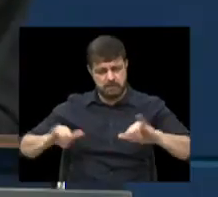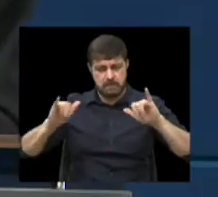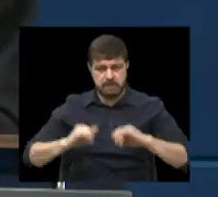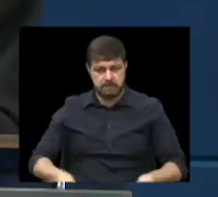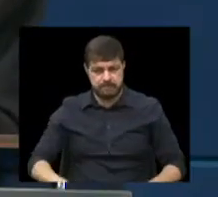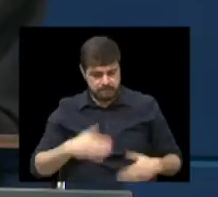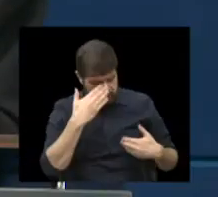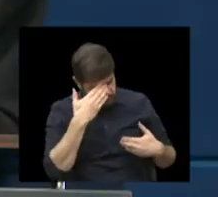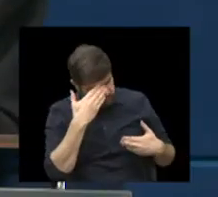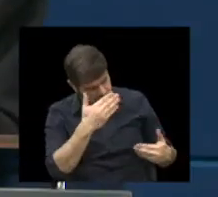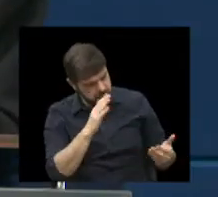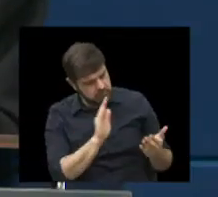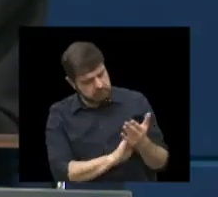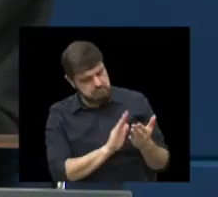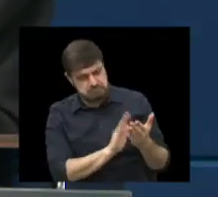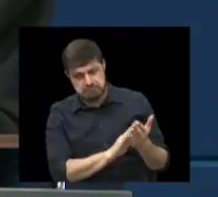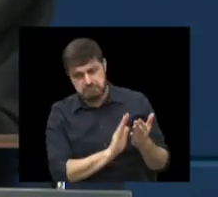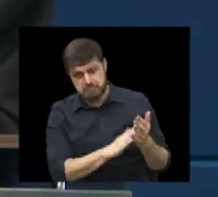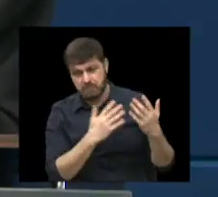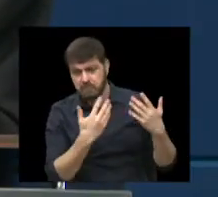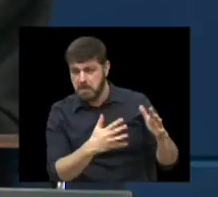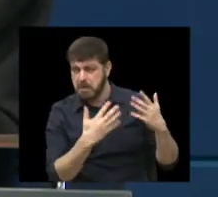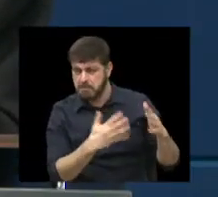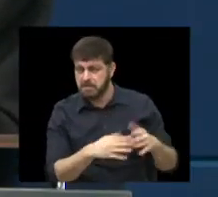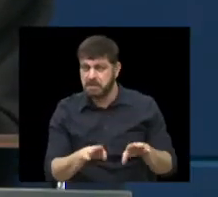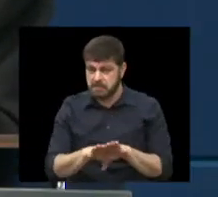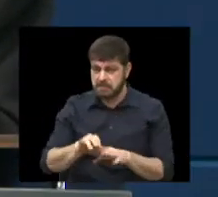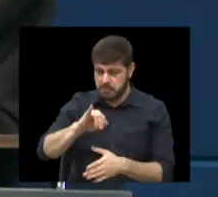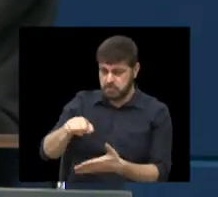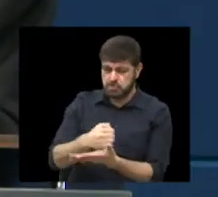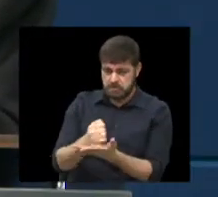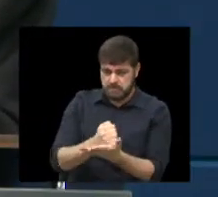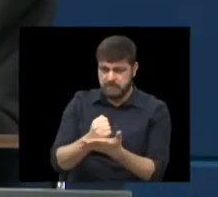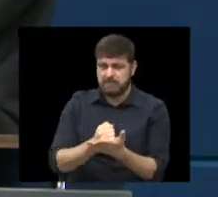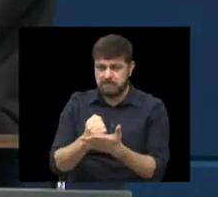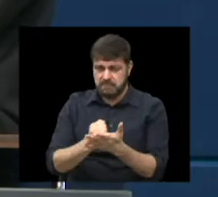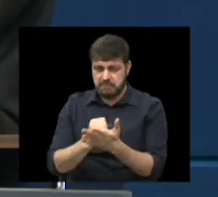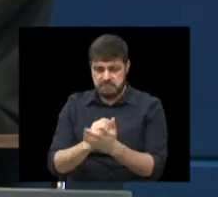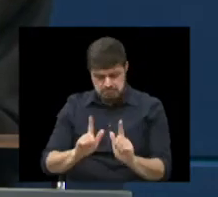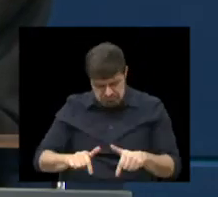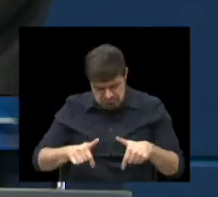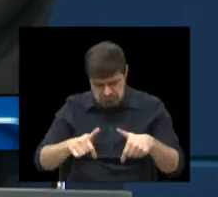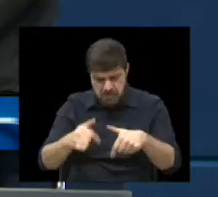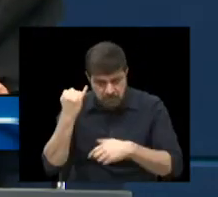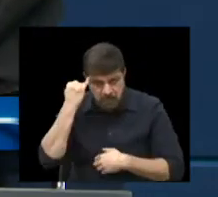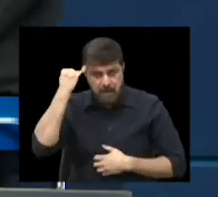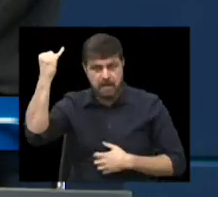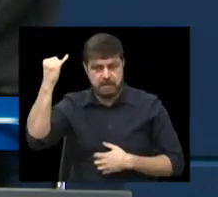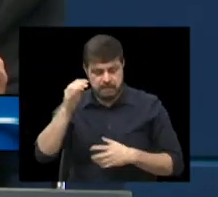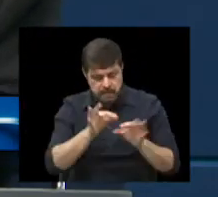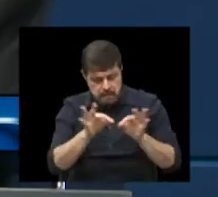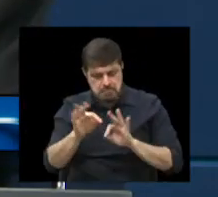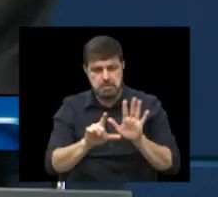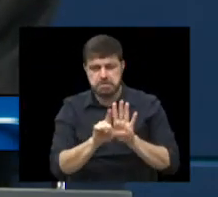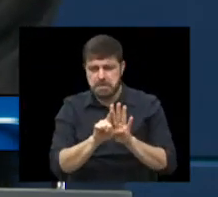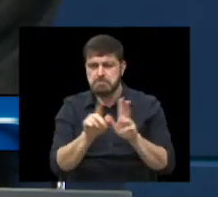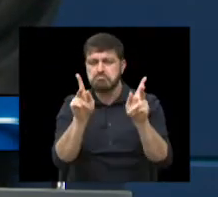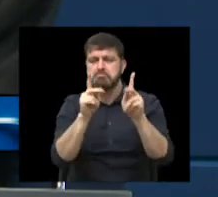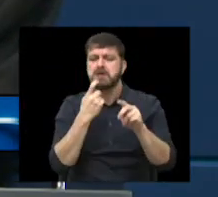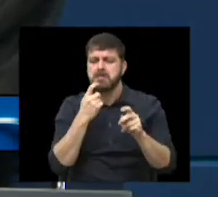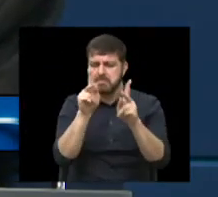pela tua parte. Parabéns a Vossa Excelência, ao vereador Jorge da Farmácia, pelo início da origem desse projeto. Então, só para resumir,